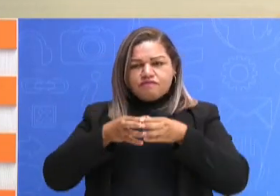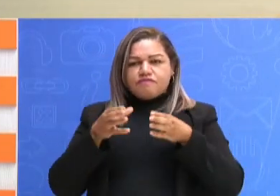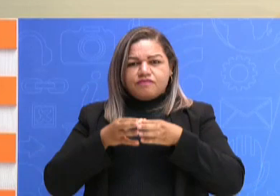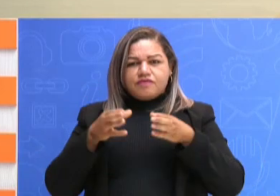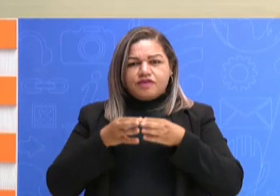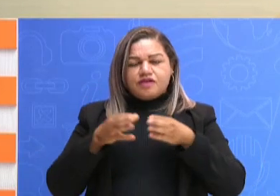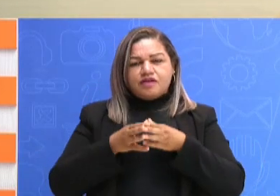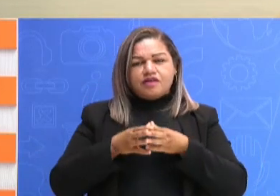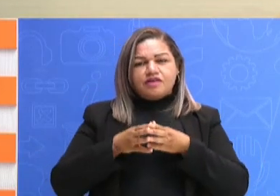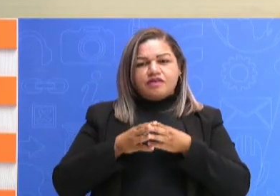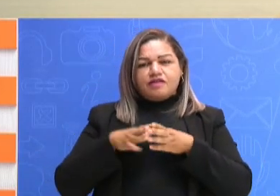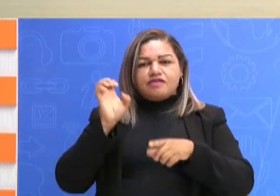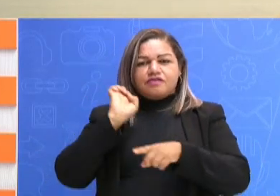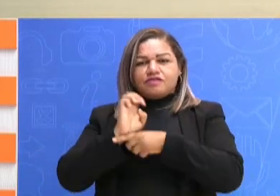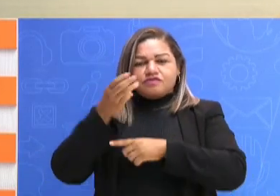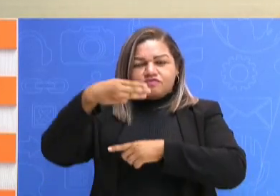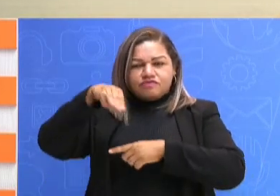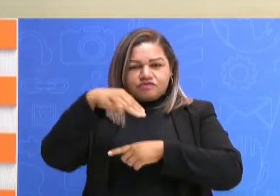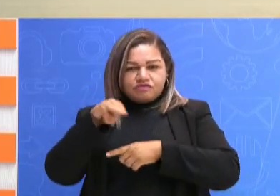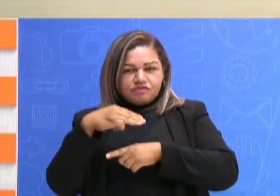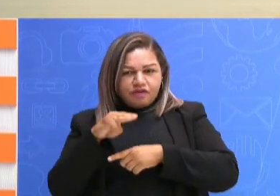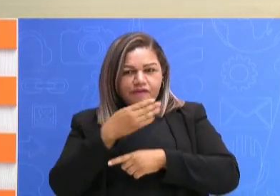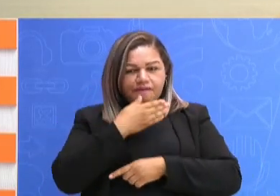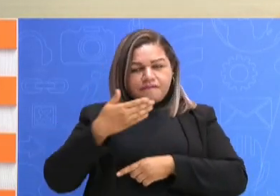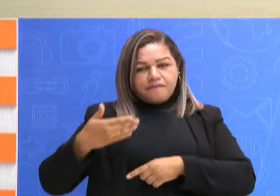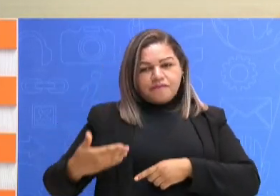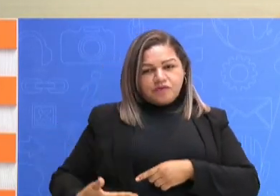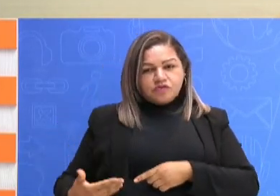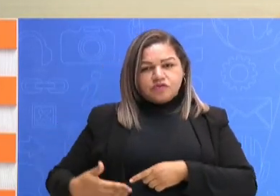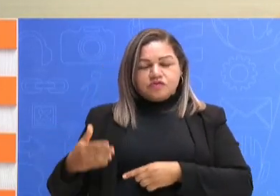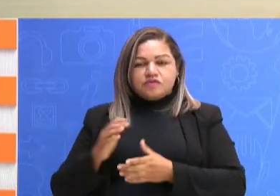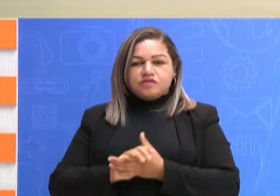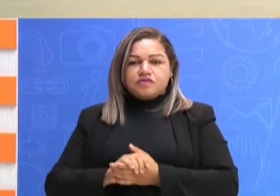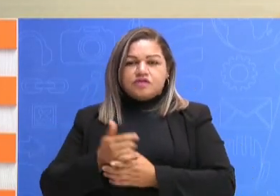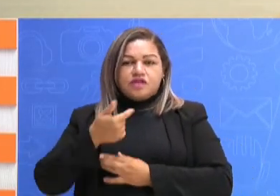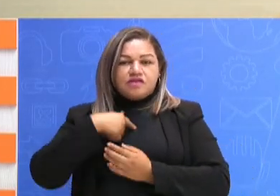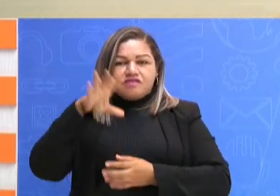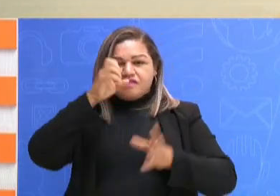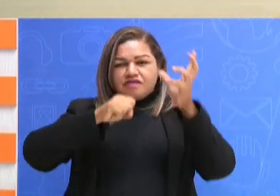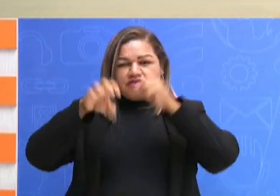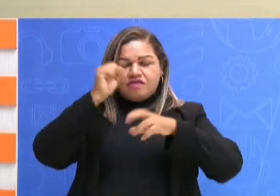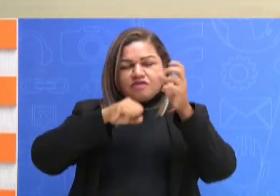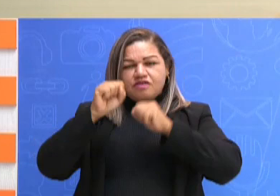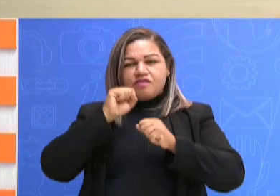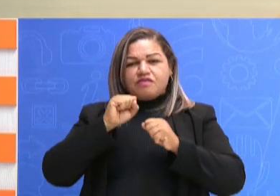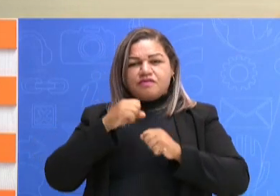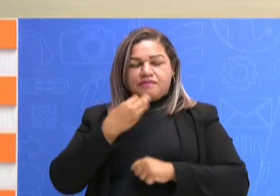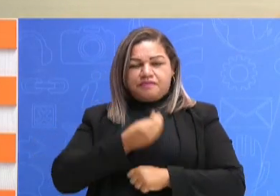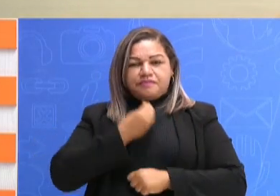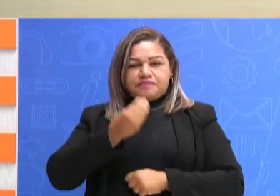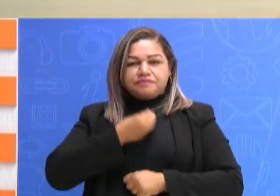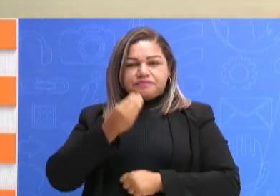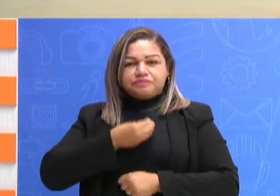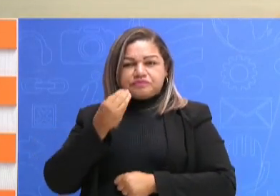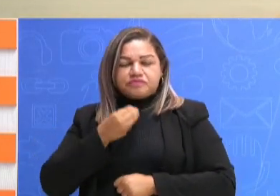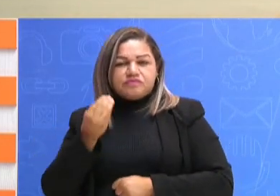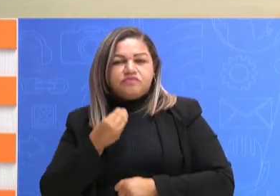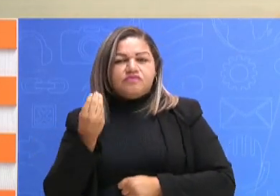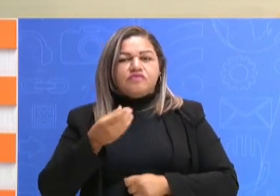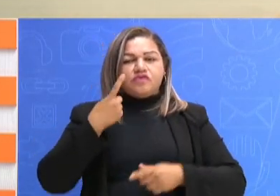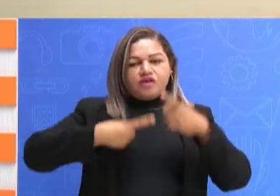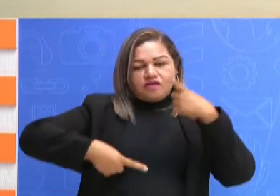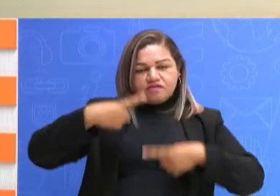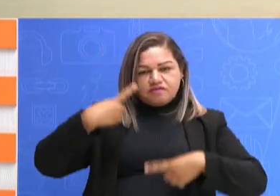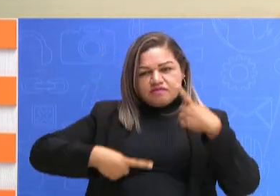que é encabeçado a nível de estado do Maranhão pelo nosso governador Flávio Dino. Então, assim, eu aprendi na minha vida, através do meu pai, que mesmo